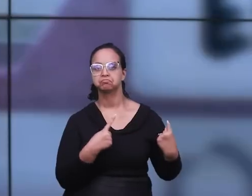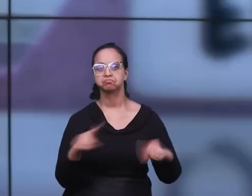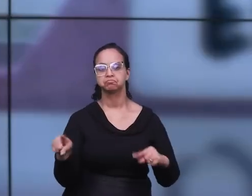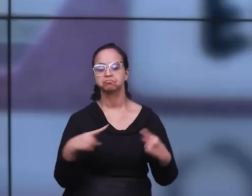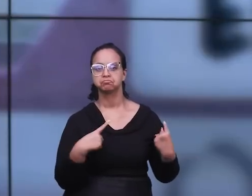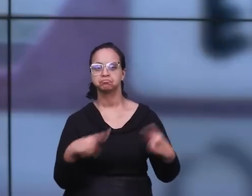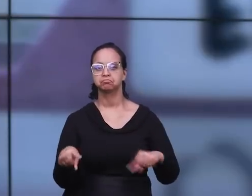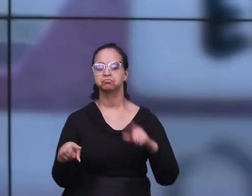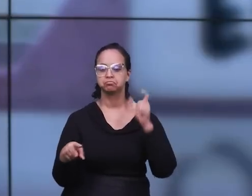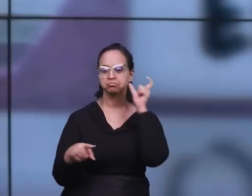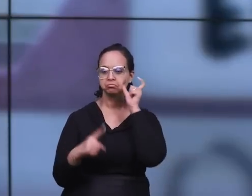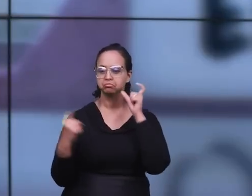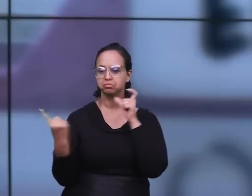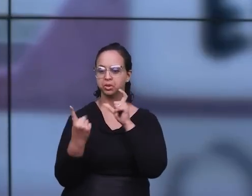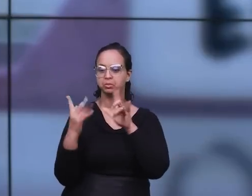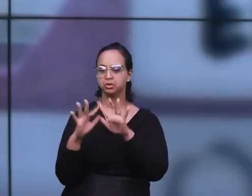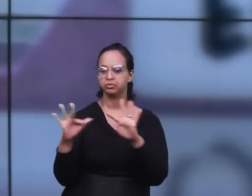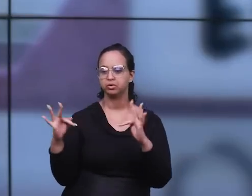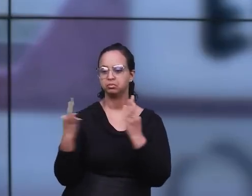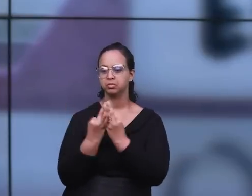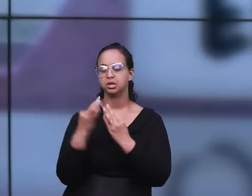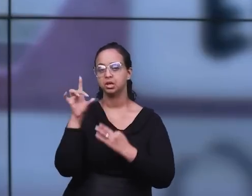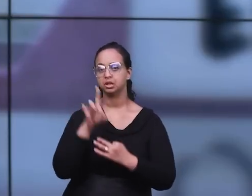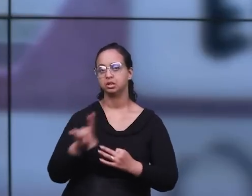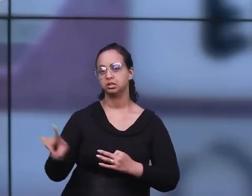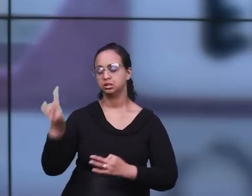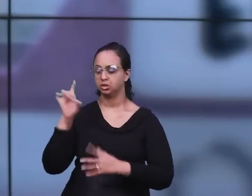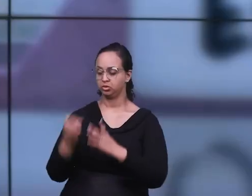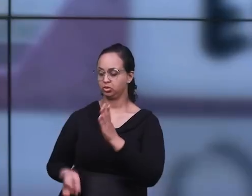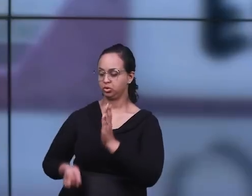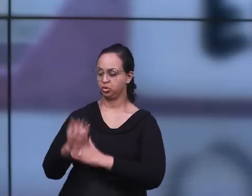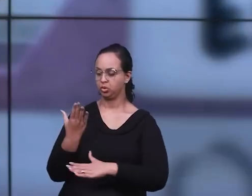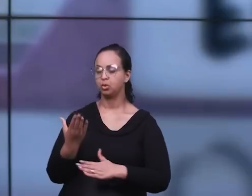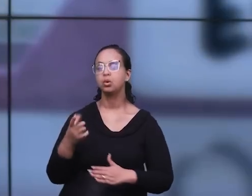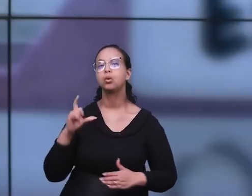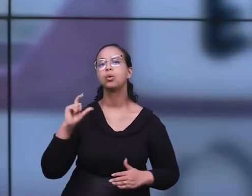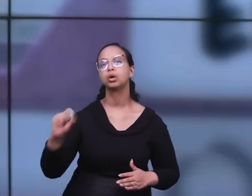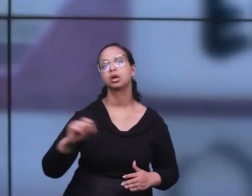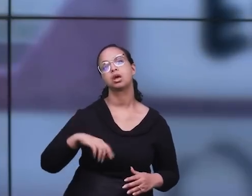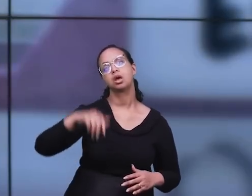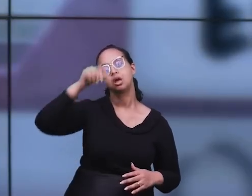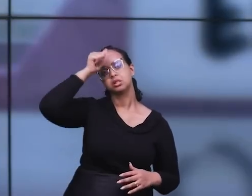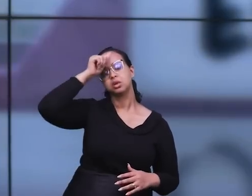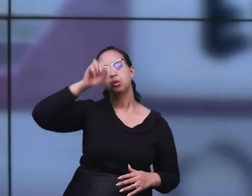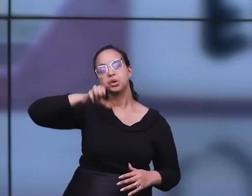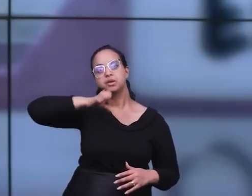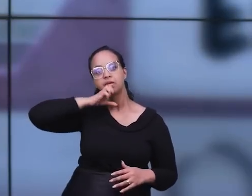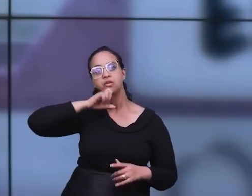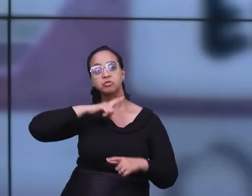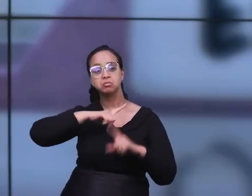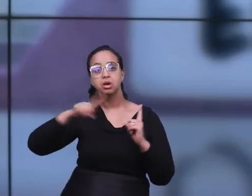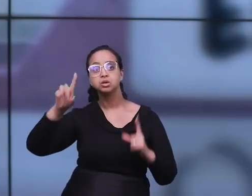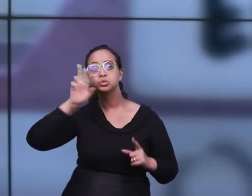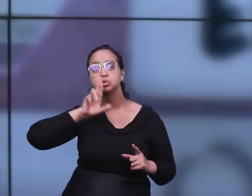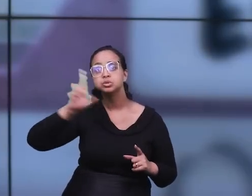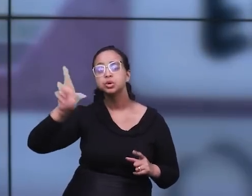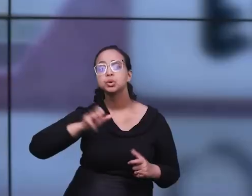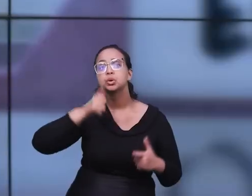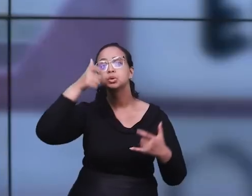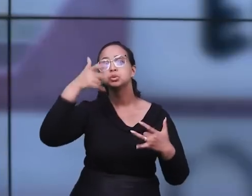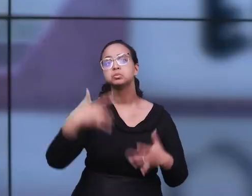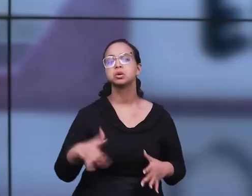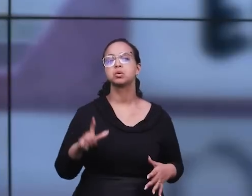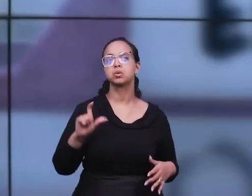adversário. A primeira família foi criada por Deus, Adão e Eva, a coroa da criação. E o que o Senhor falou a